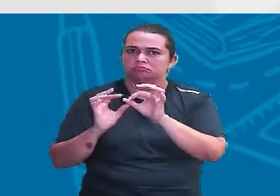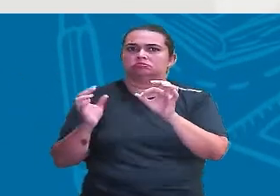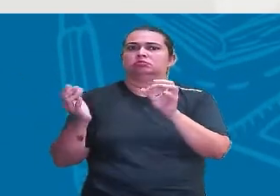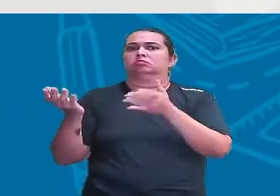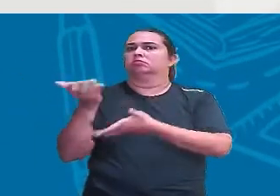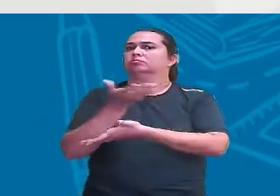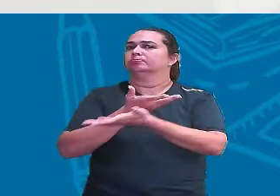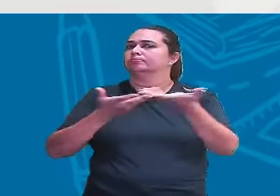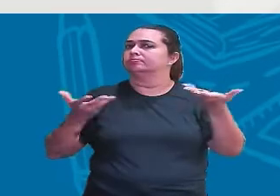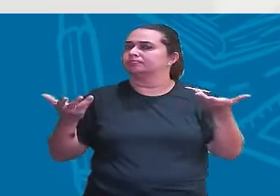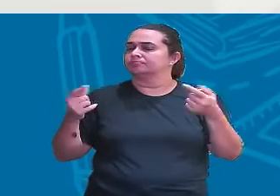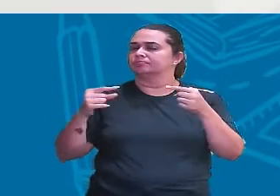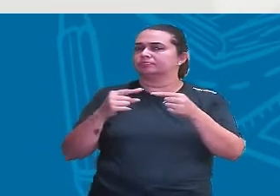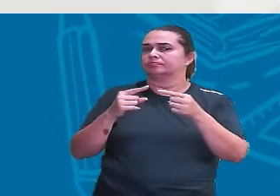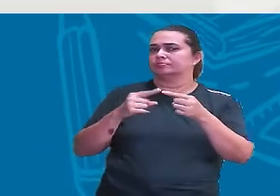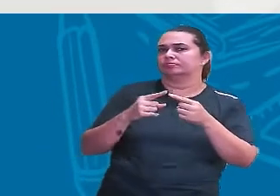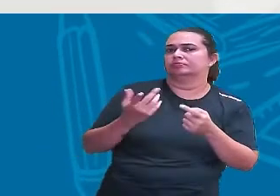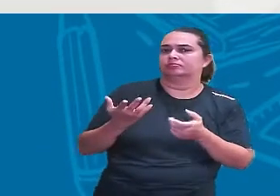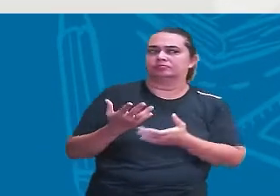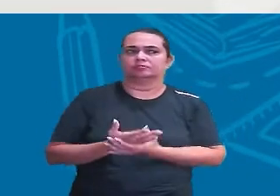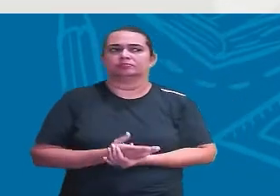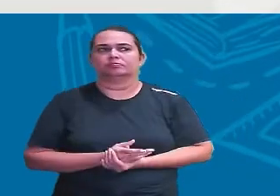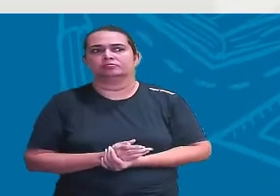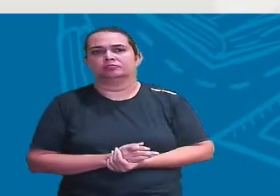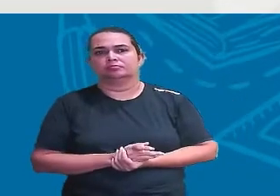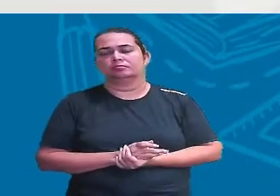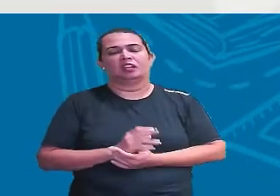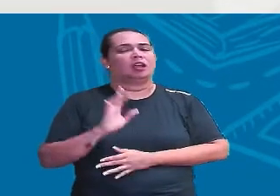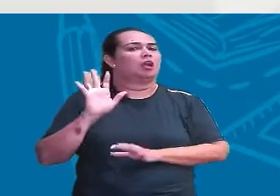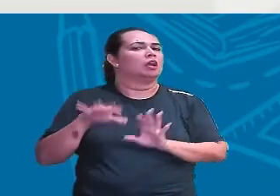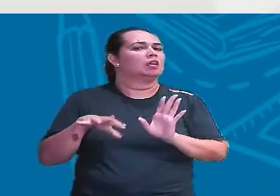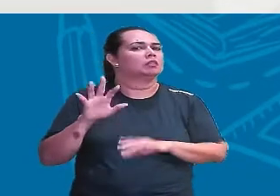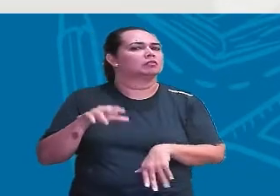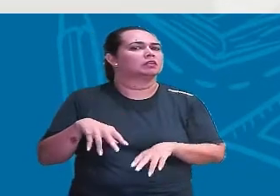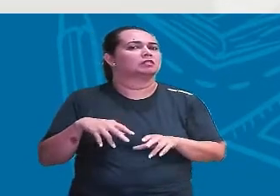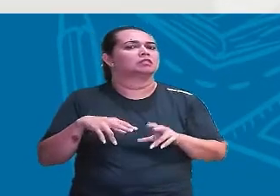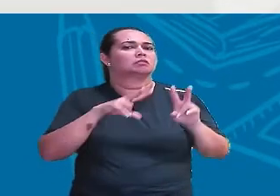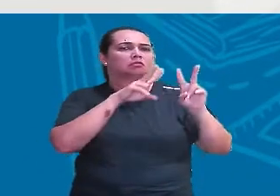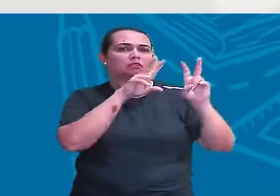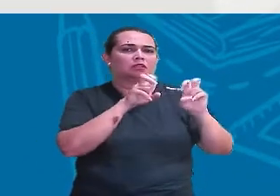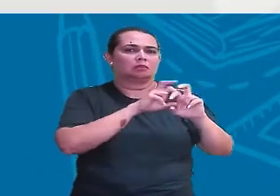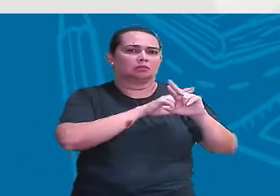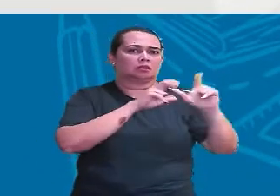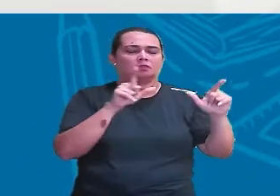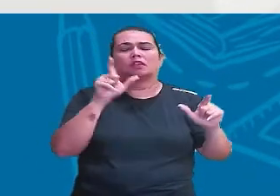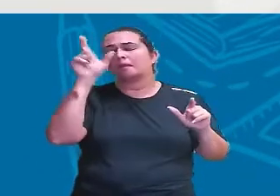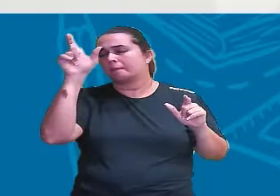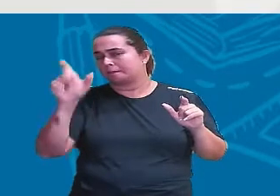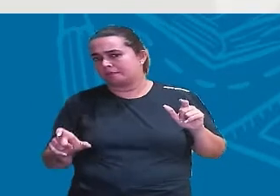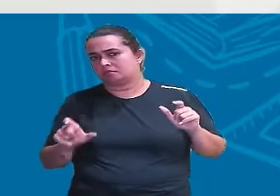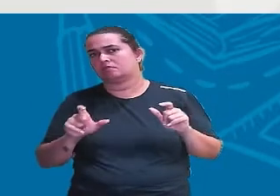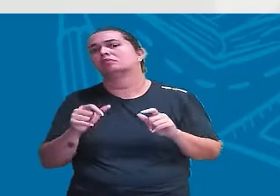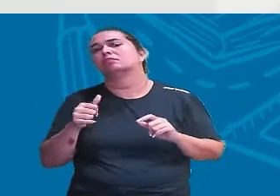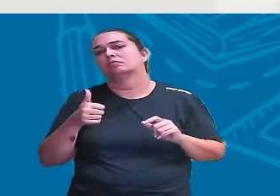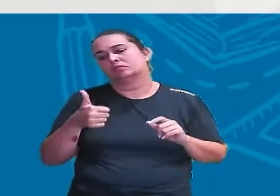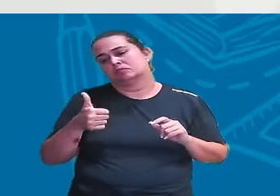a mesma pessoa, não sobre o mesmo assunto. Vocês vão entender melhor, tá? Então vamos